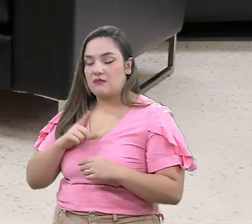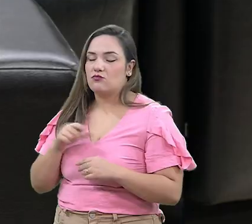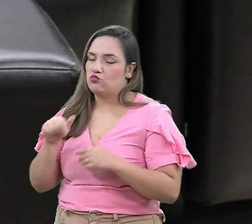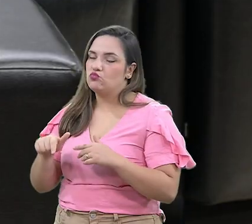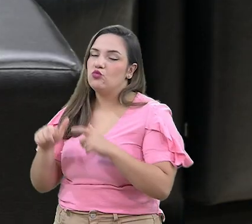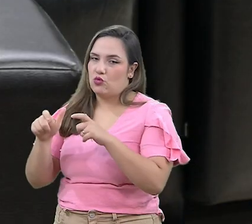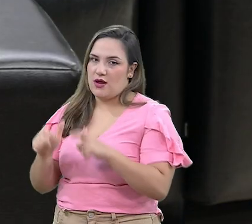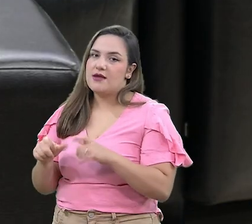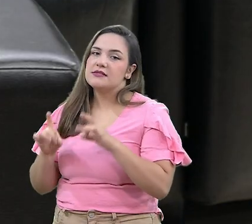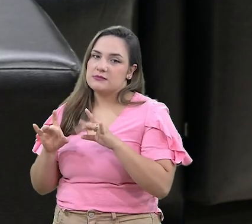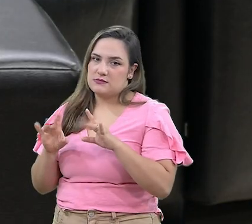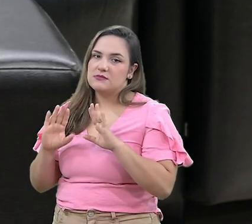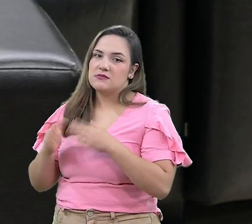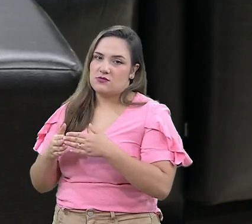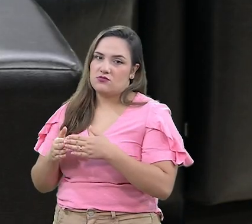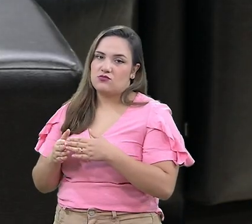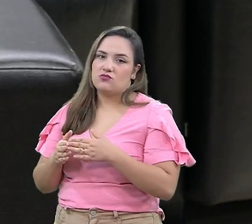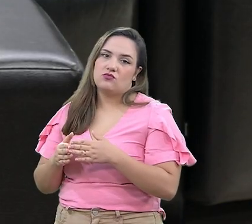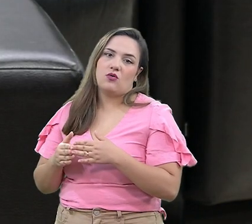ter um canal.